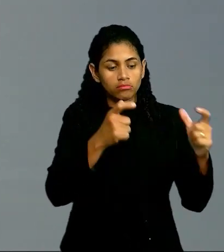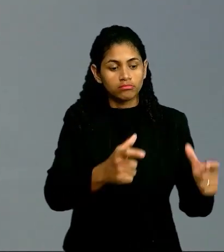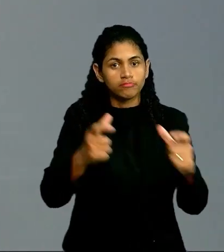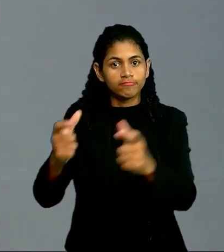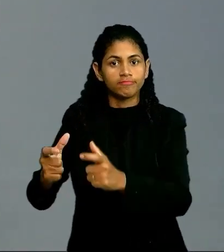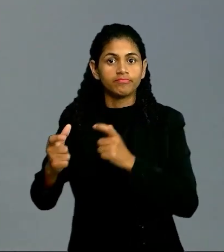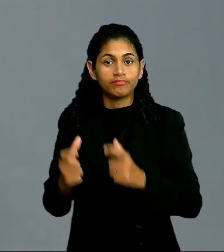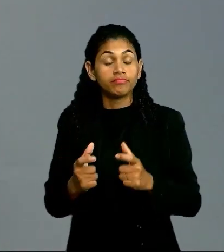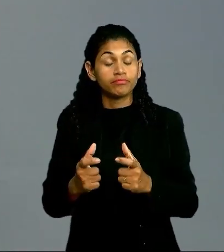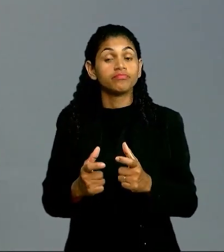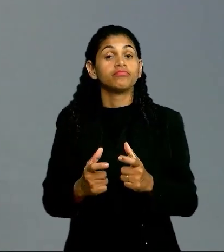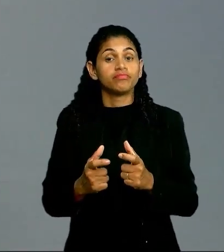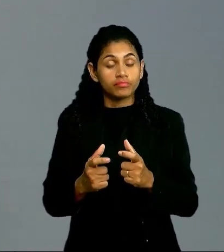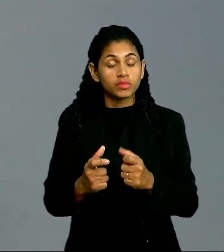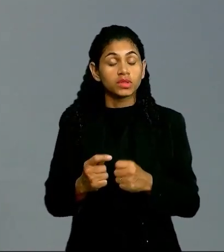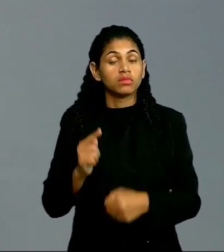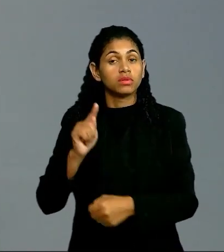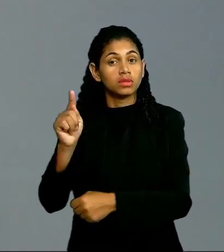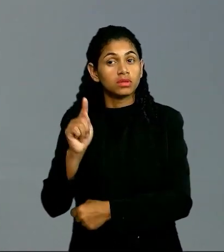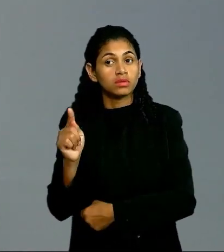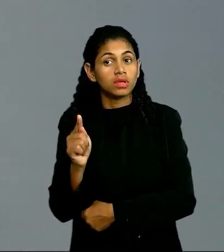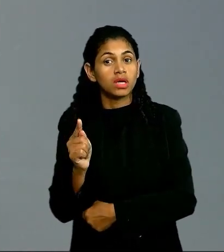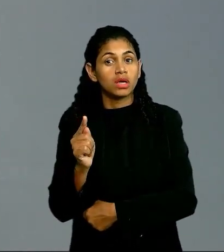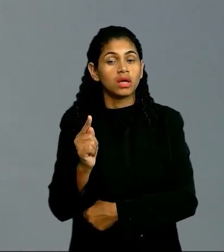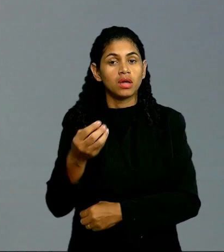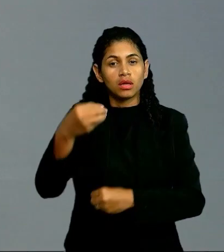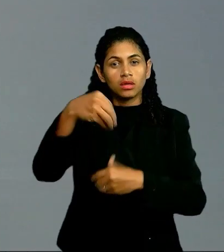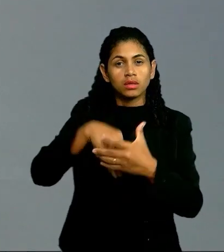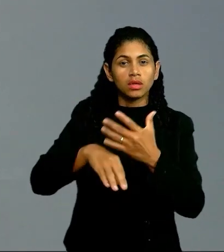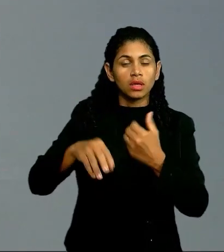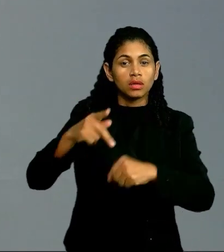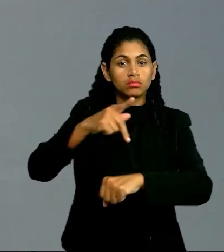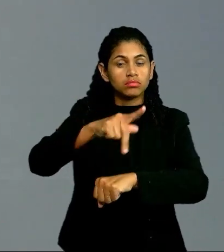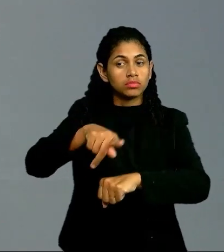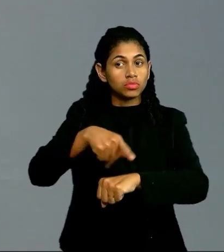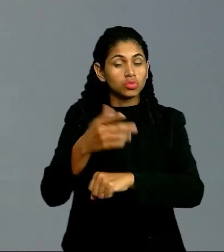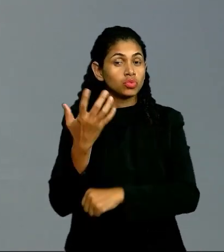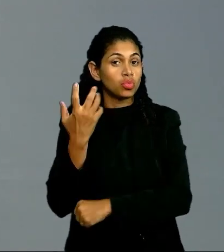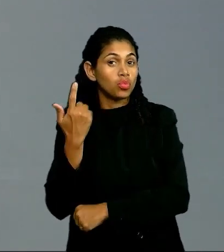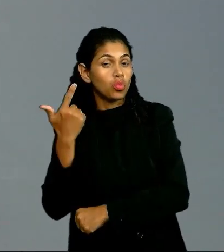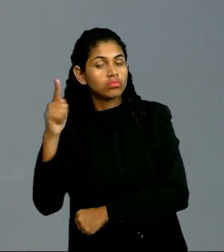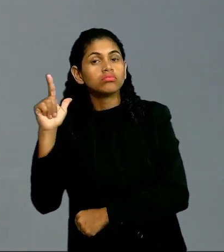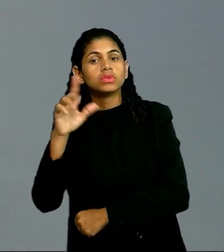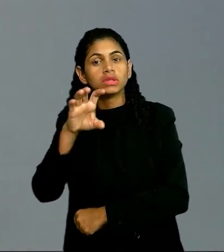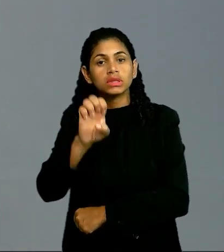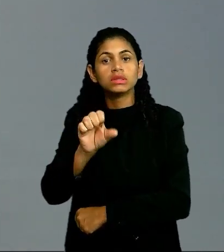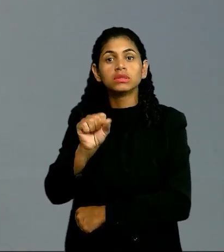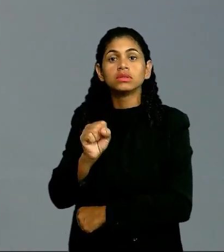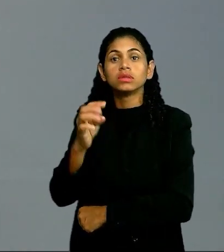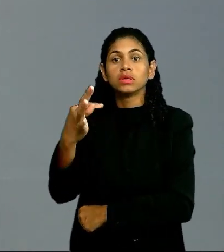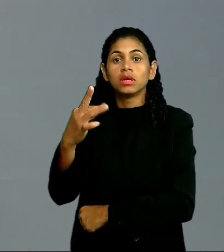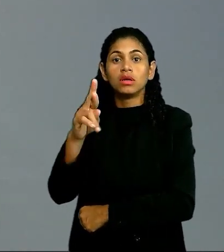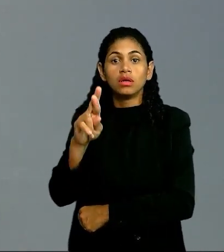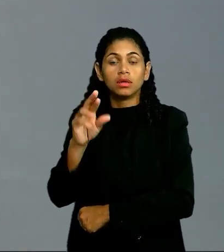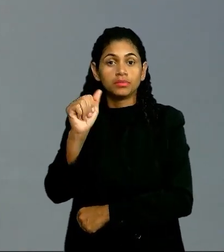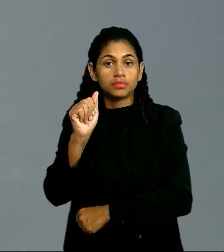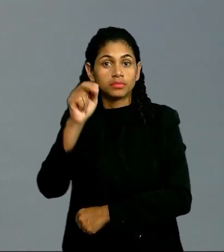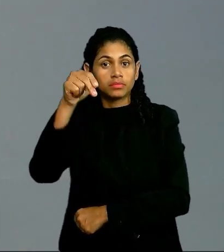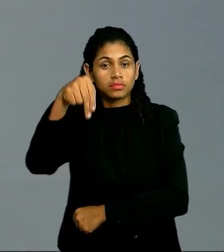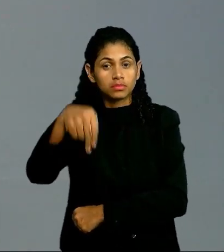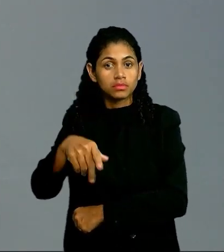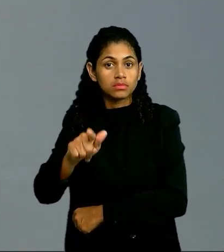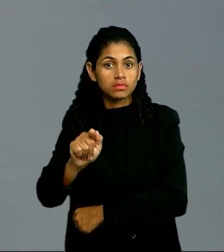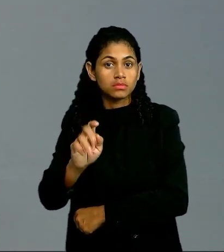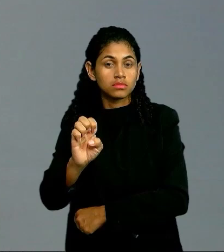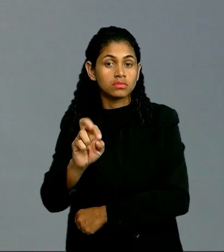Então eles eram estrangeiros dentro da Alemanha, dentro da França, sofriam xenofobia, obviamente, e